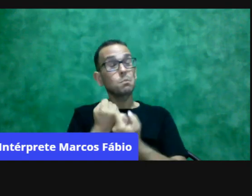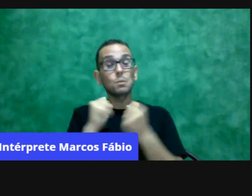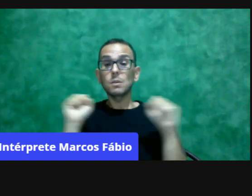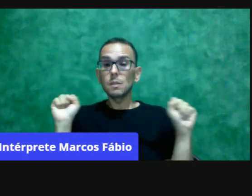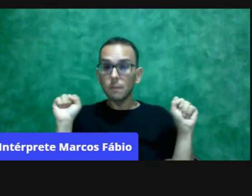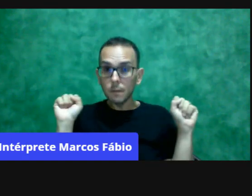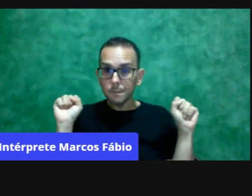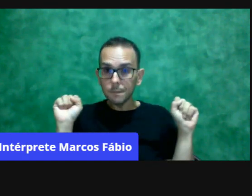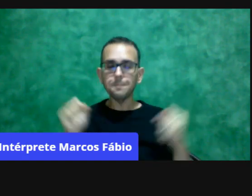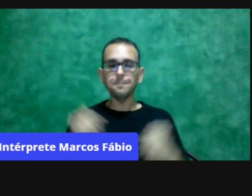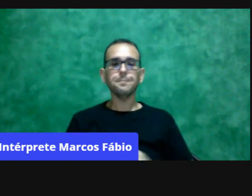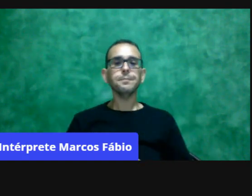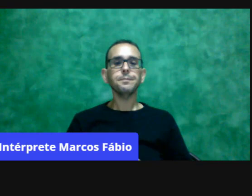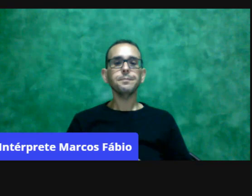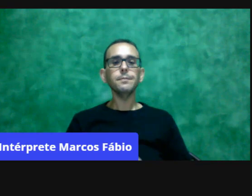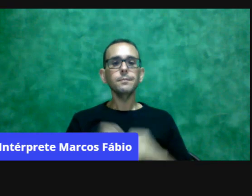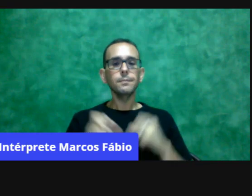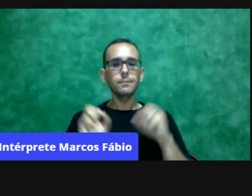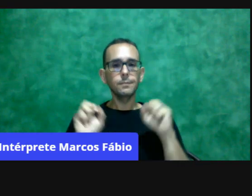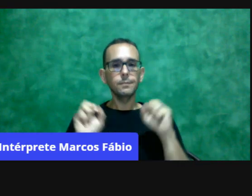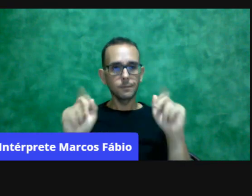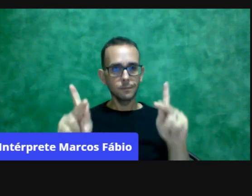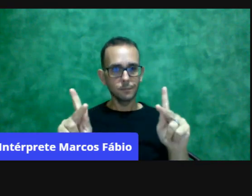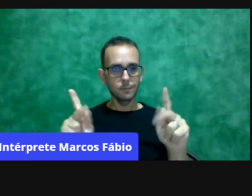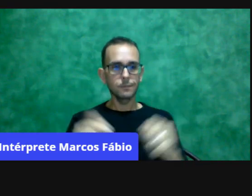tentativa. Certo?